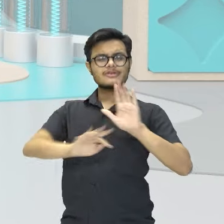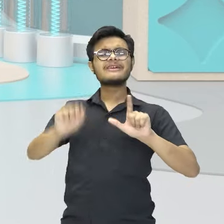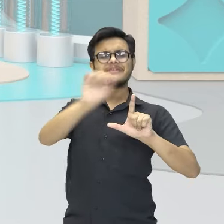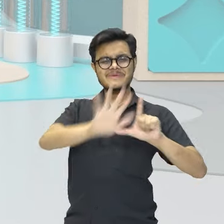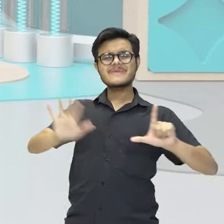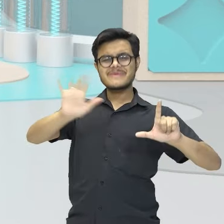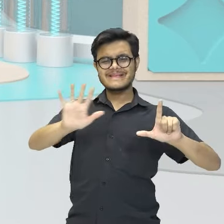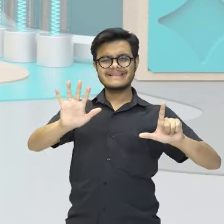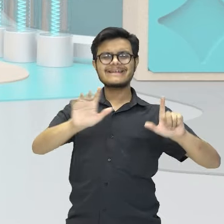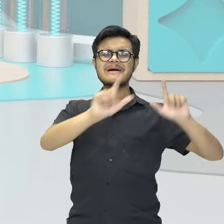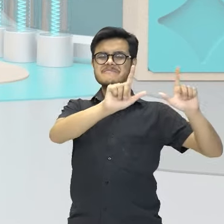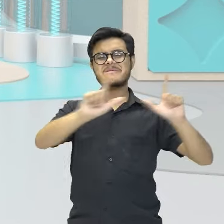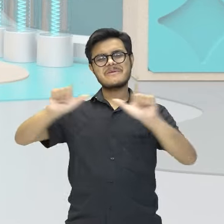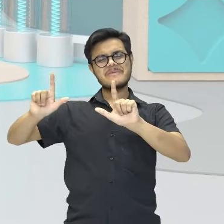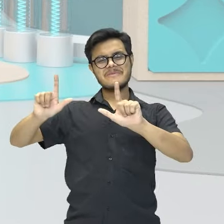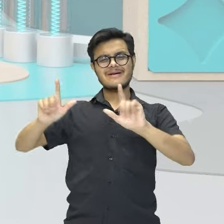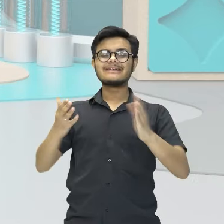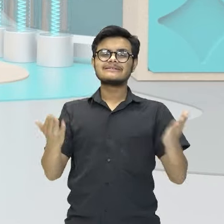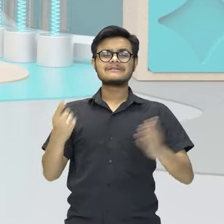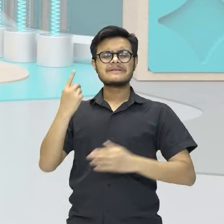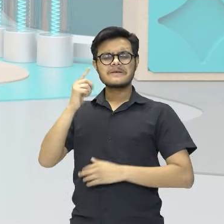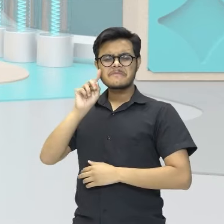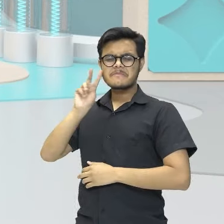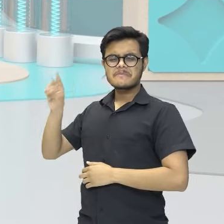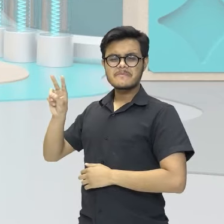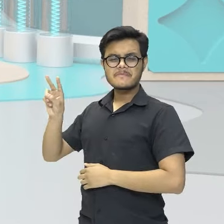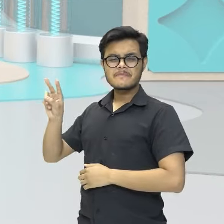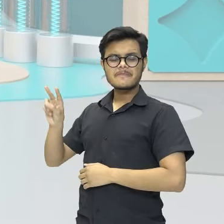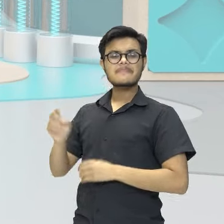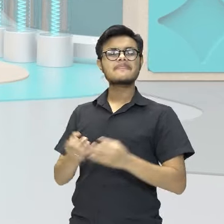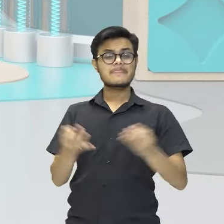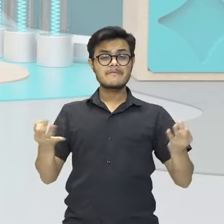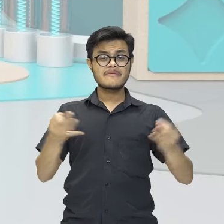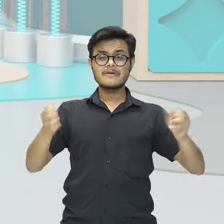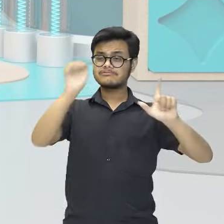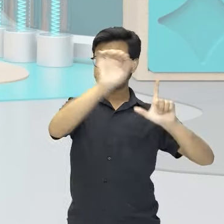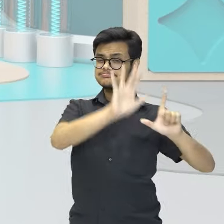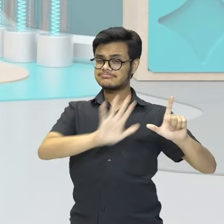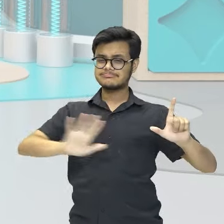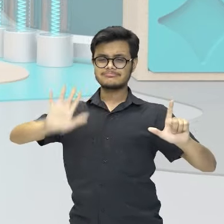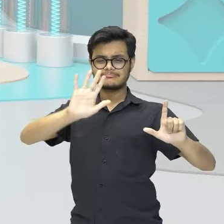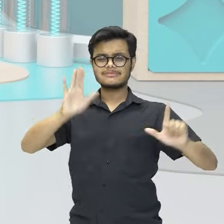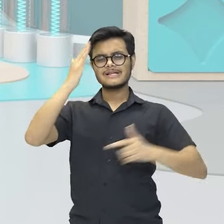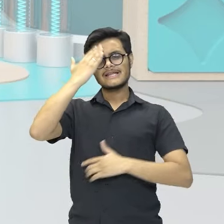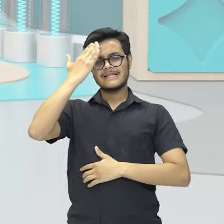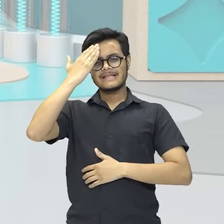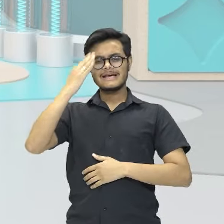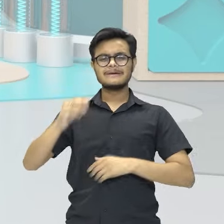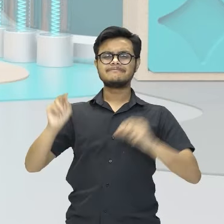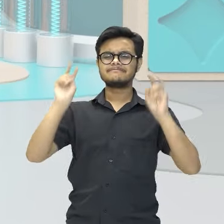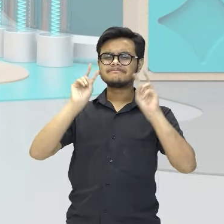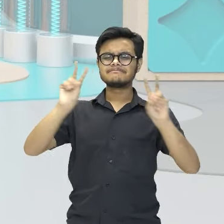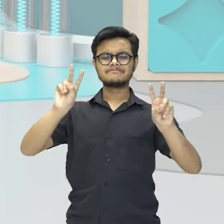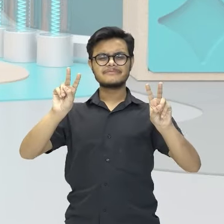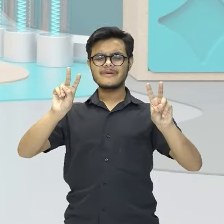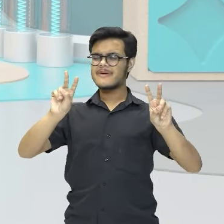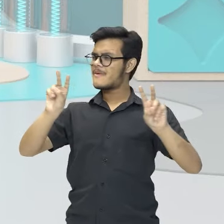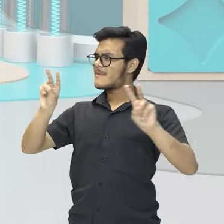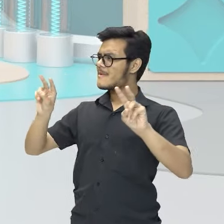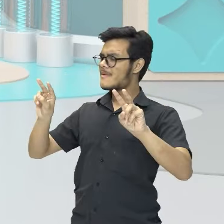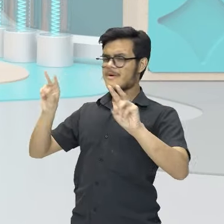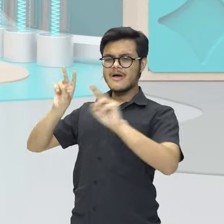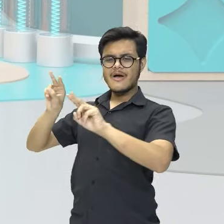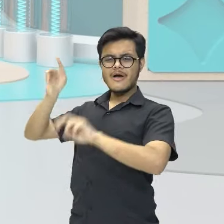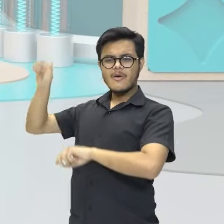quadrinhos vocês estão aqui visualizando a história em quadrinhos como um todo vocês já podem olhar aqui a uma